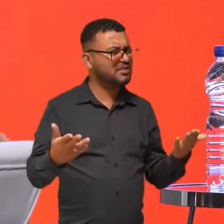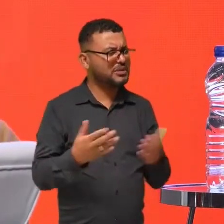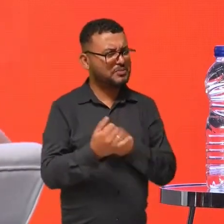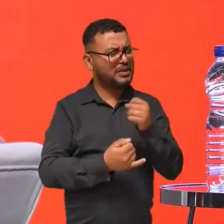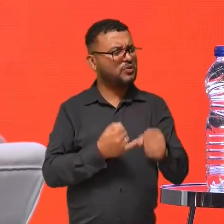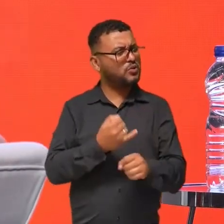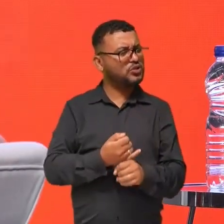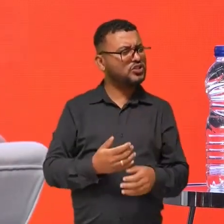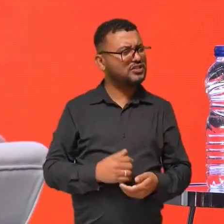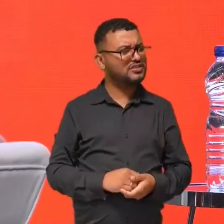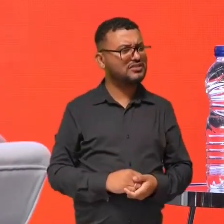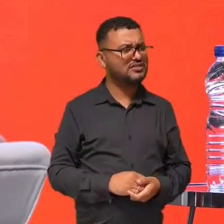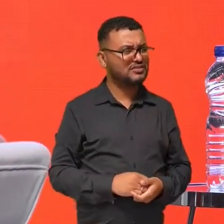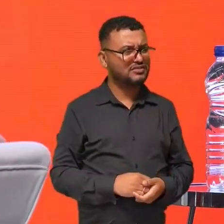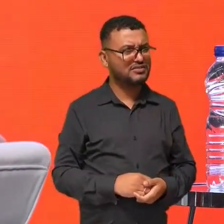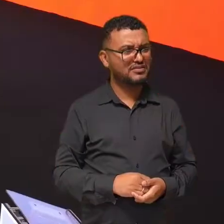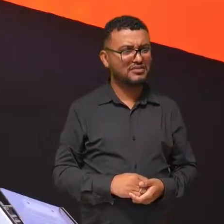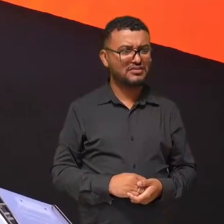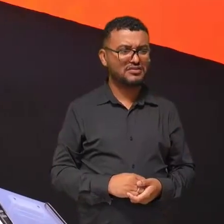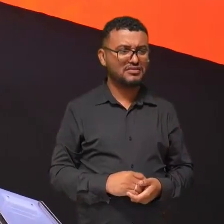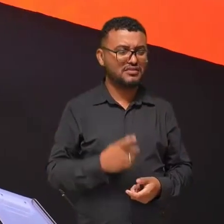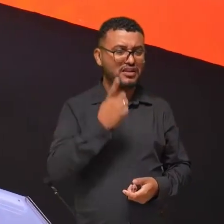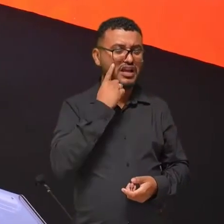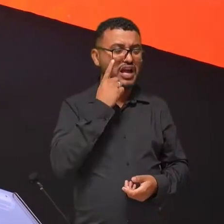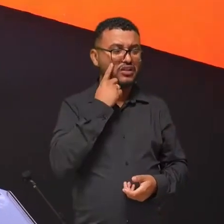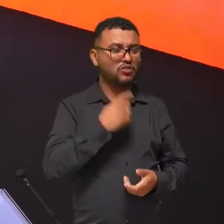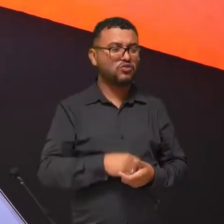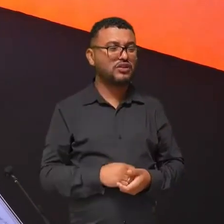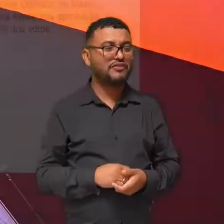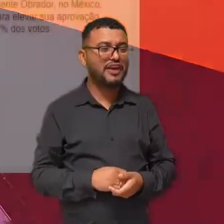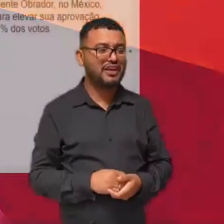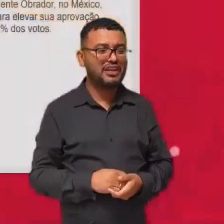Vamos lá. Primeira pergunta.